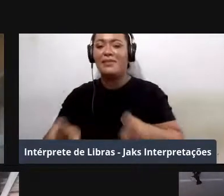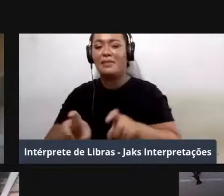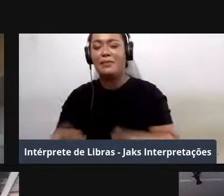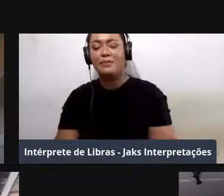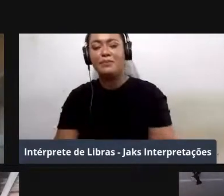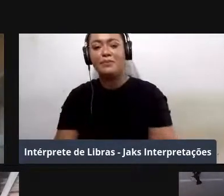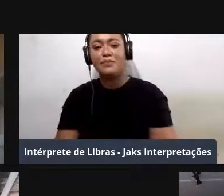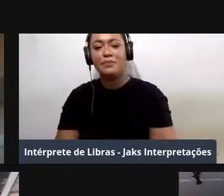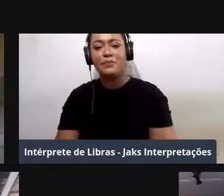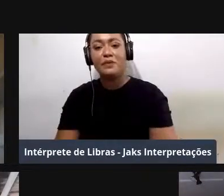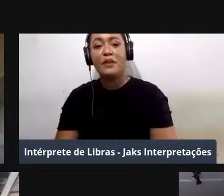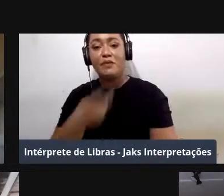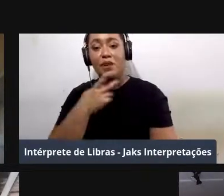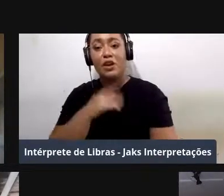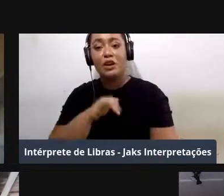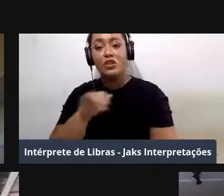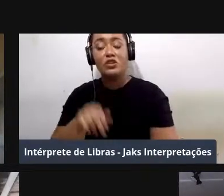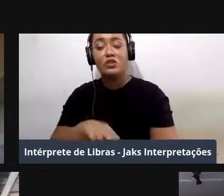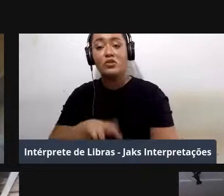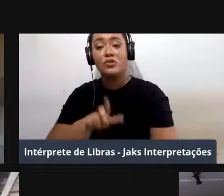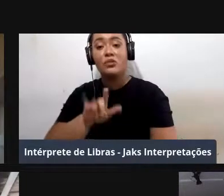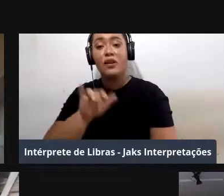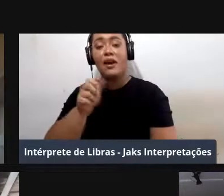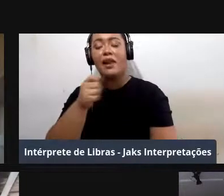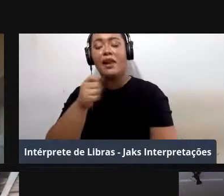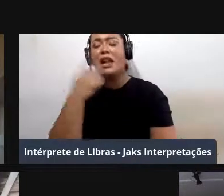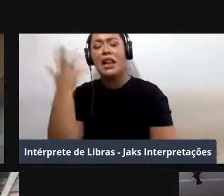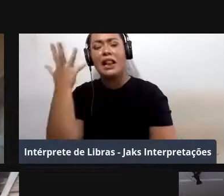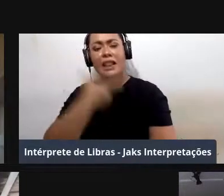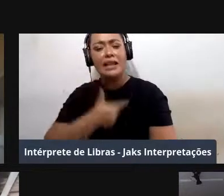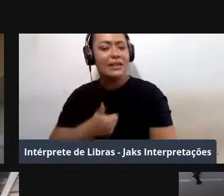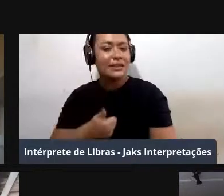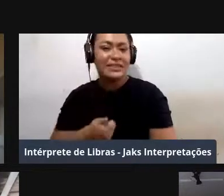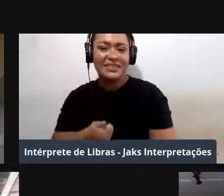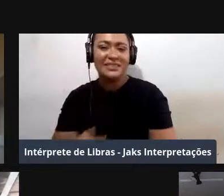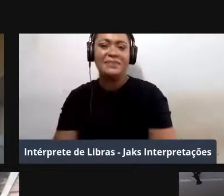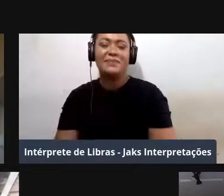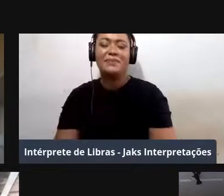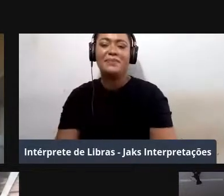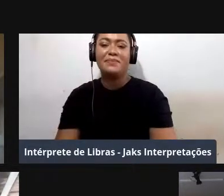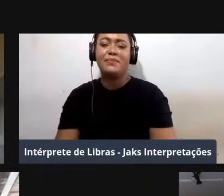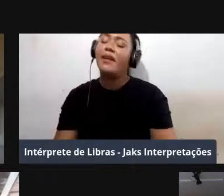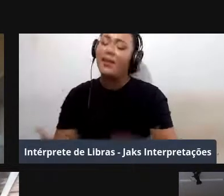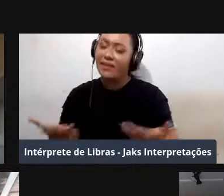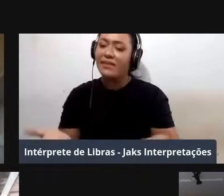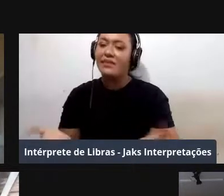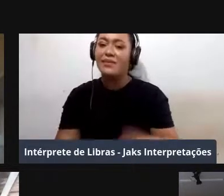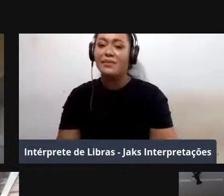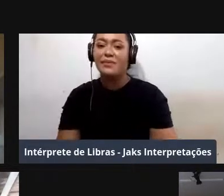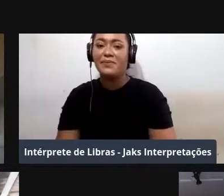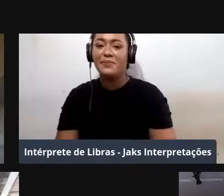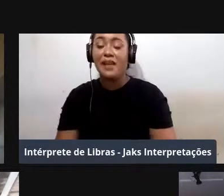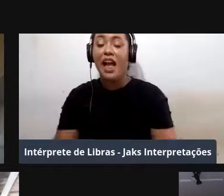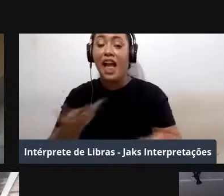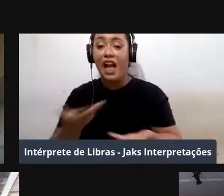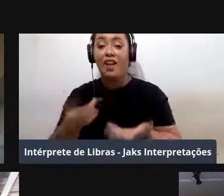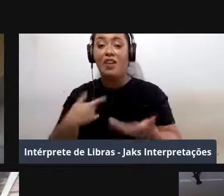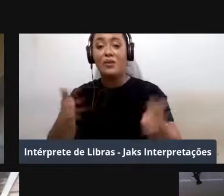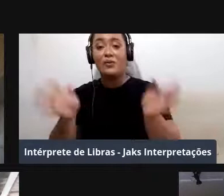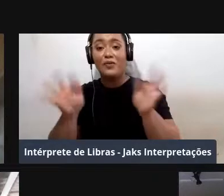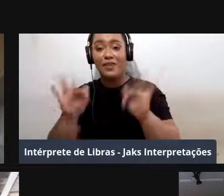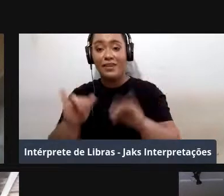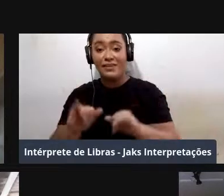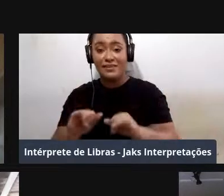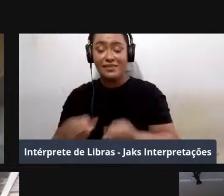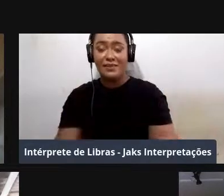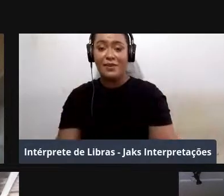foi lindo demais. É, e é isso, minha gente, eu vou finalizar agora. É, pontuar